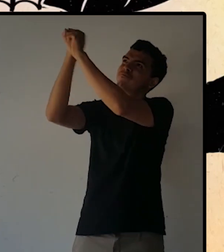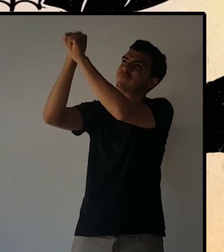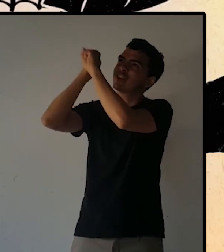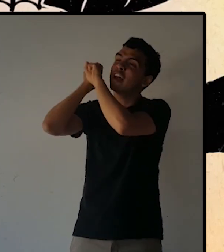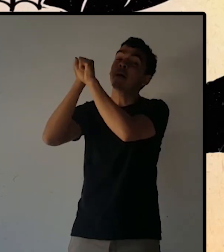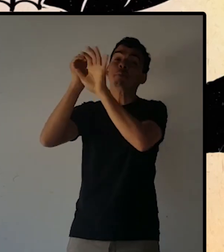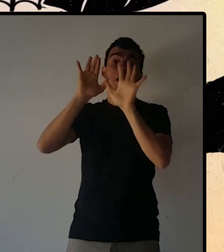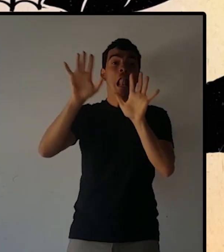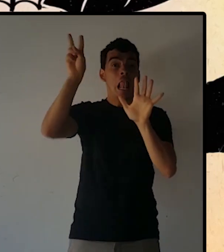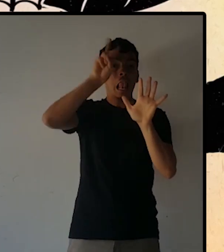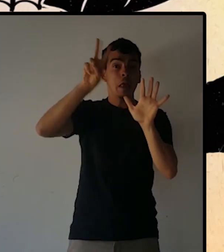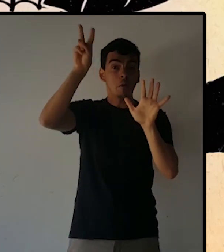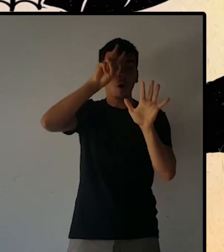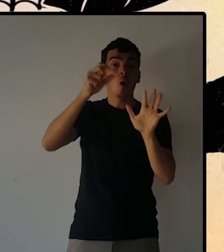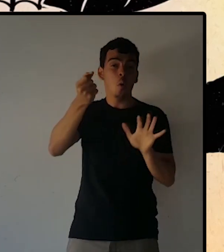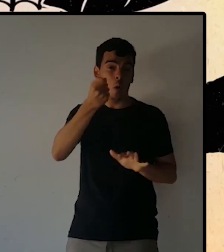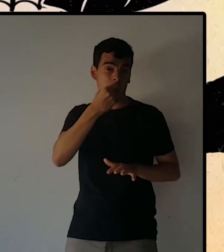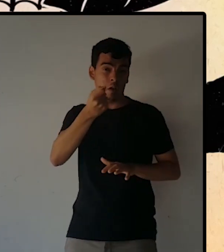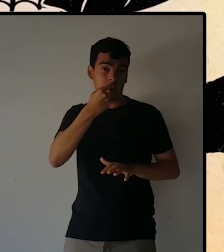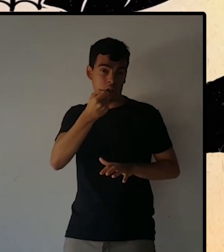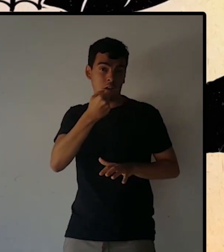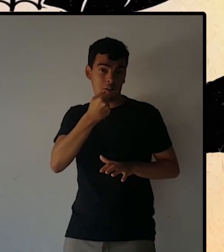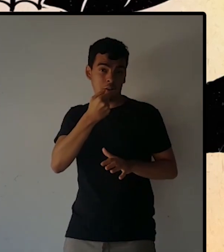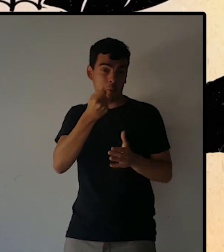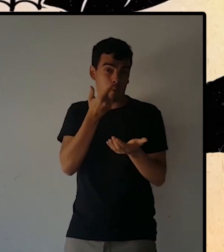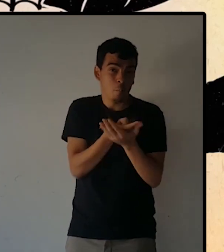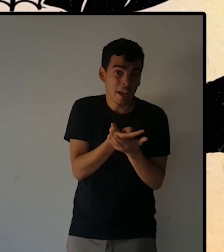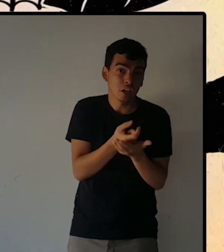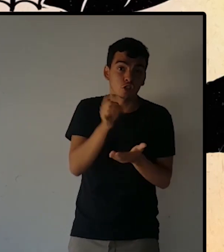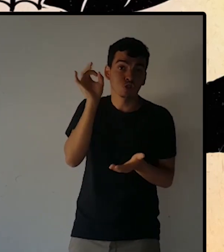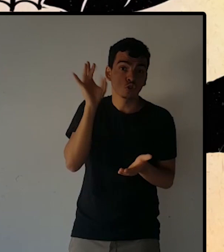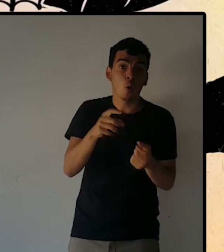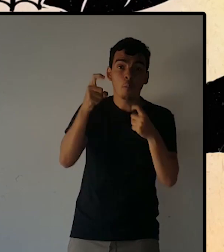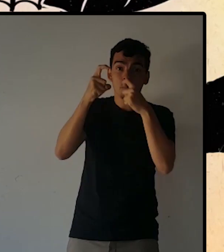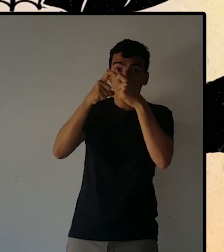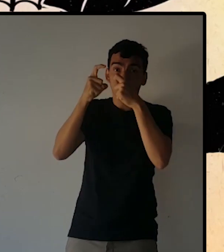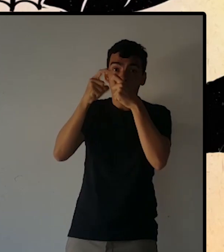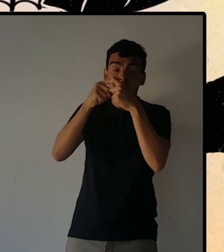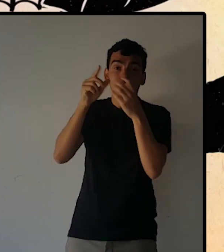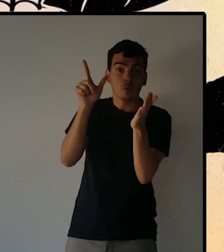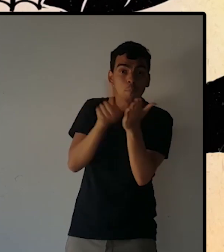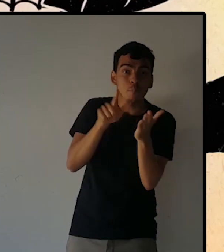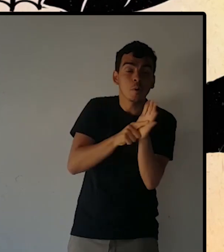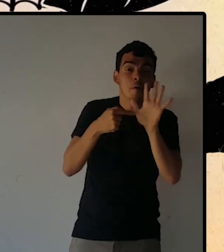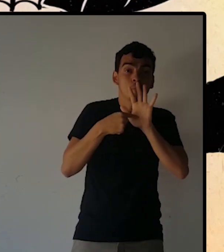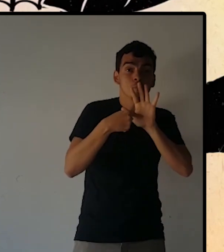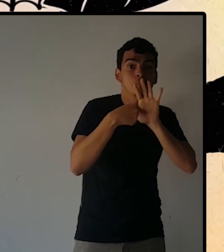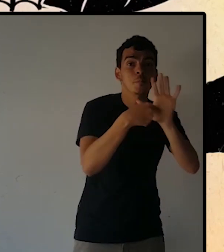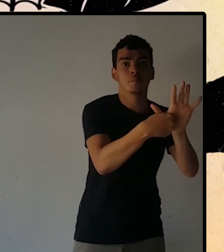Ah, e sabe aquele medicamento? Só com receita deve comprar.